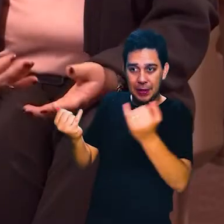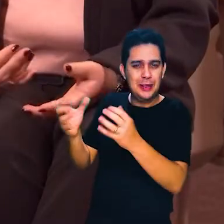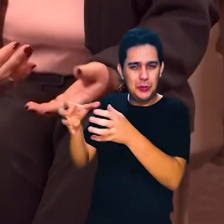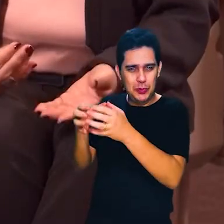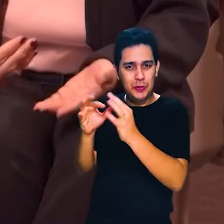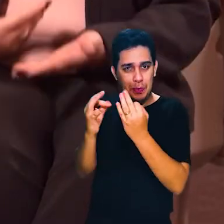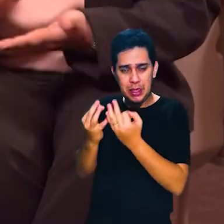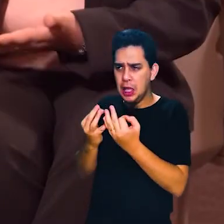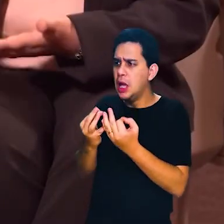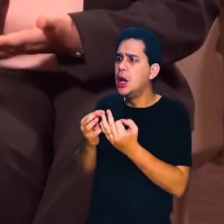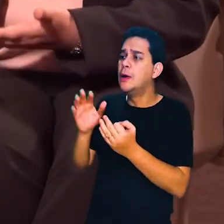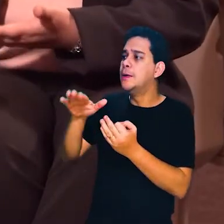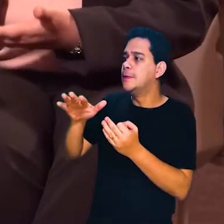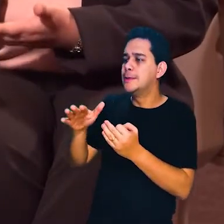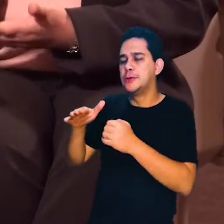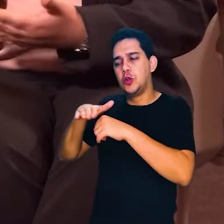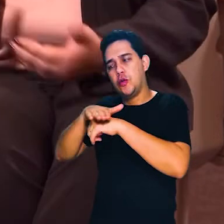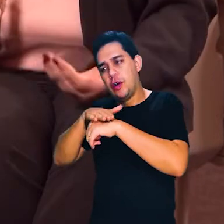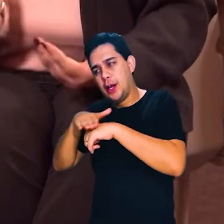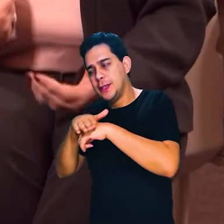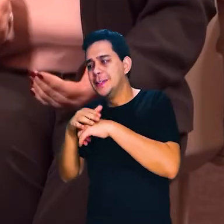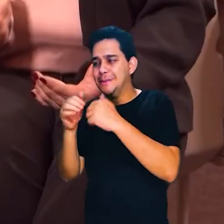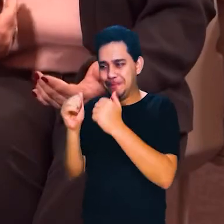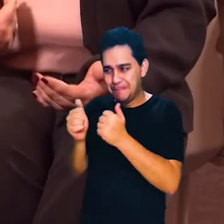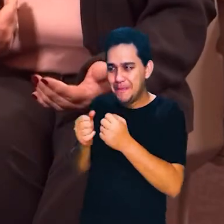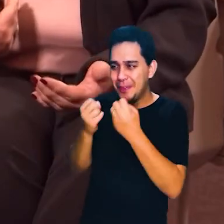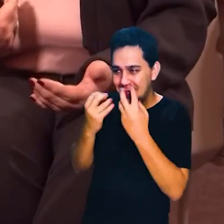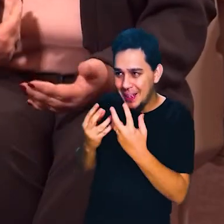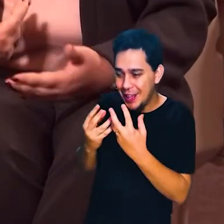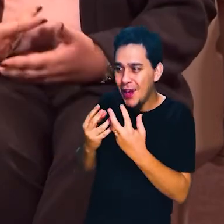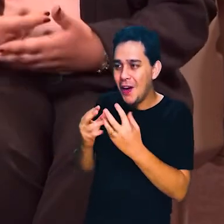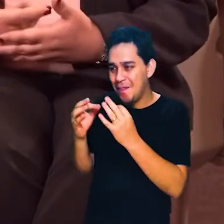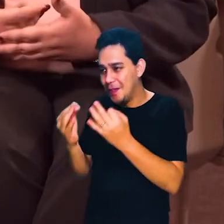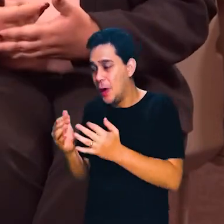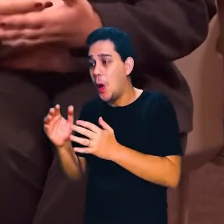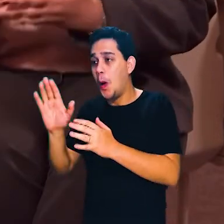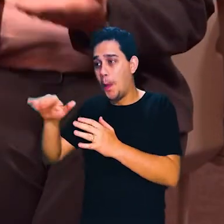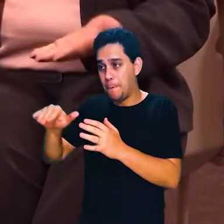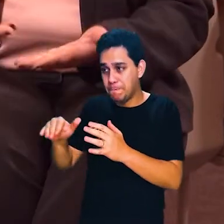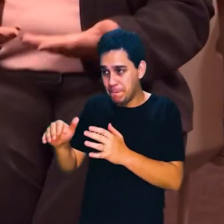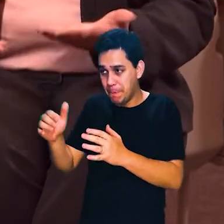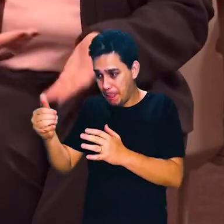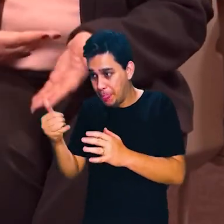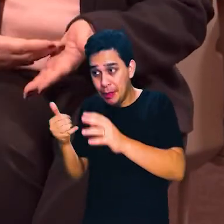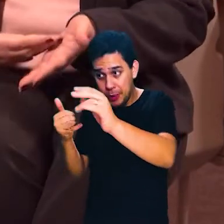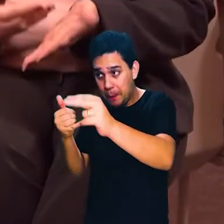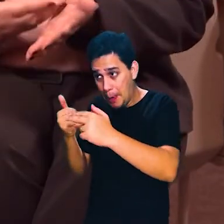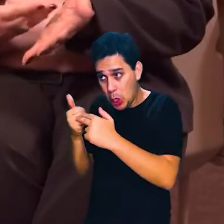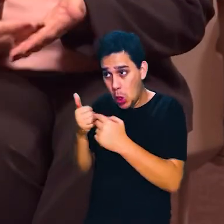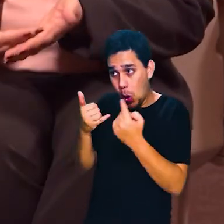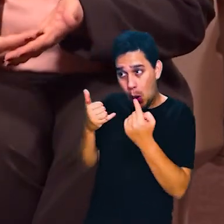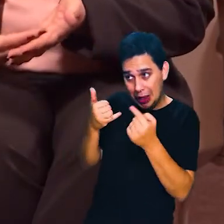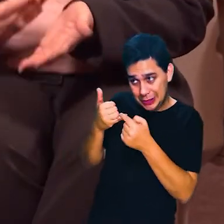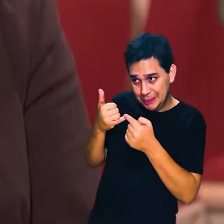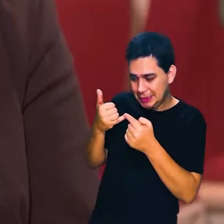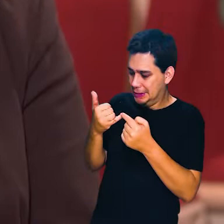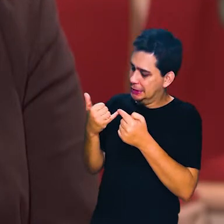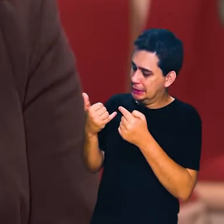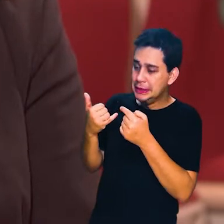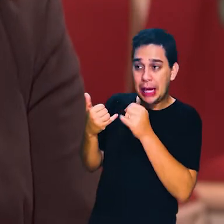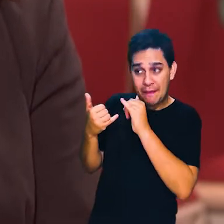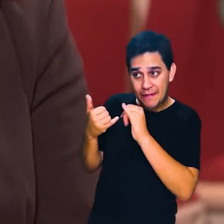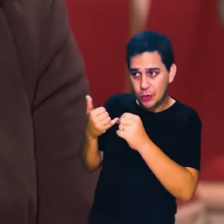falsa, quando for comentar com quem lhe remeteu, né, que faça de uma maneira gentil, mas mostrando